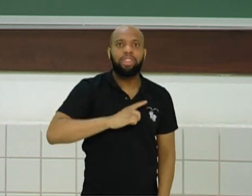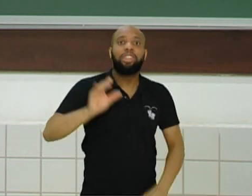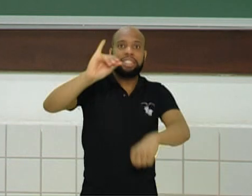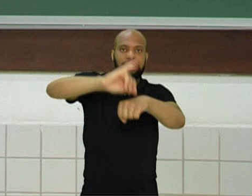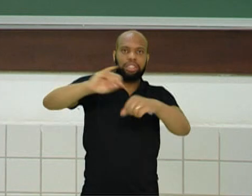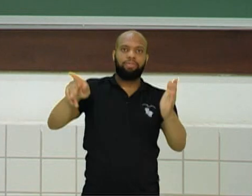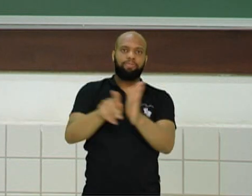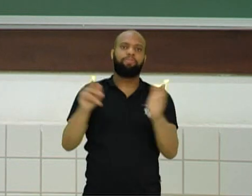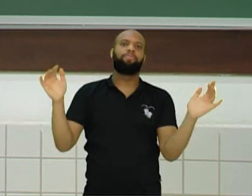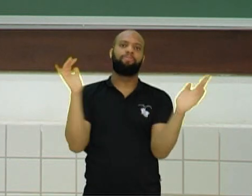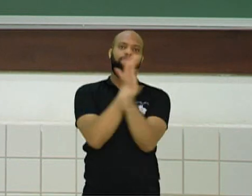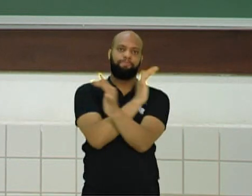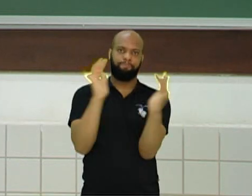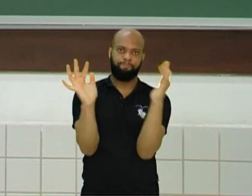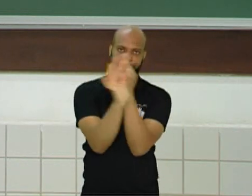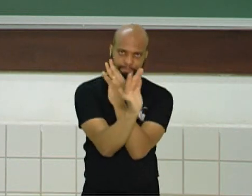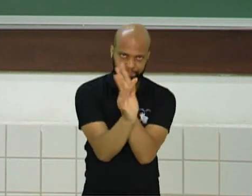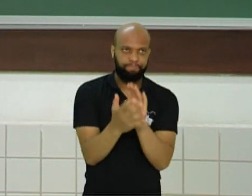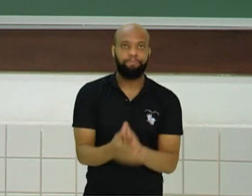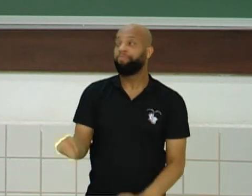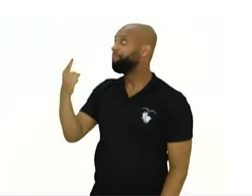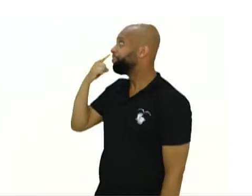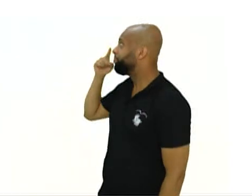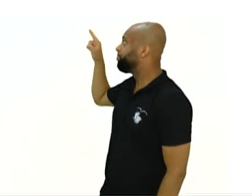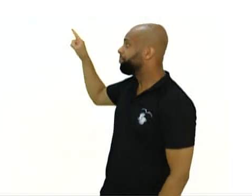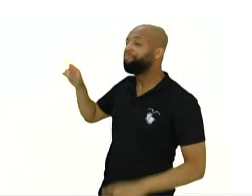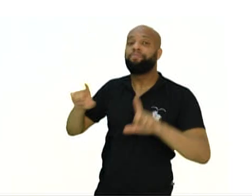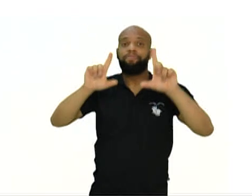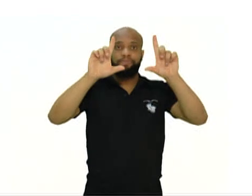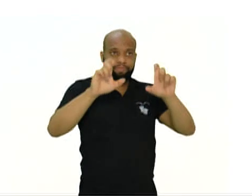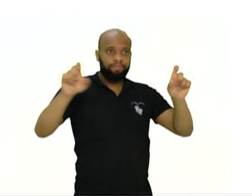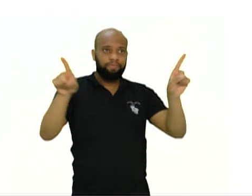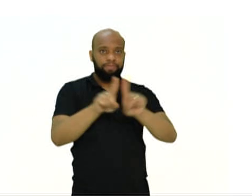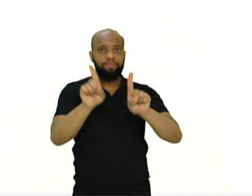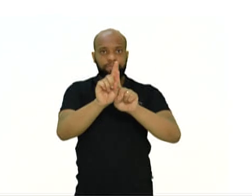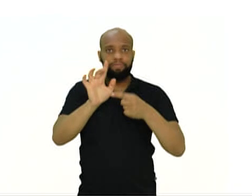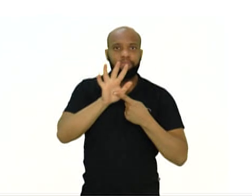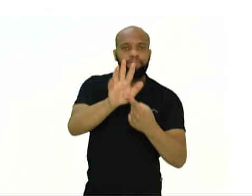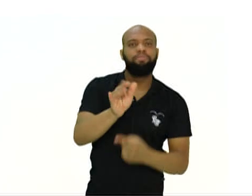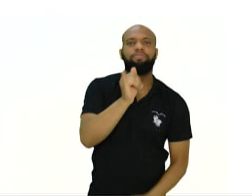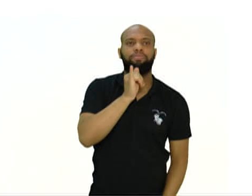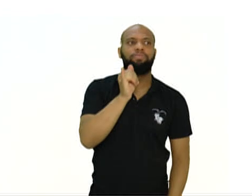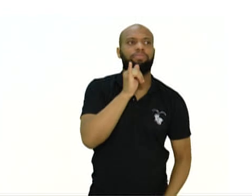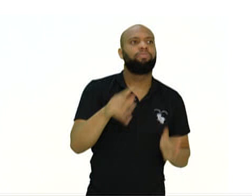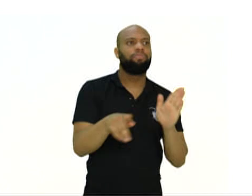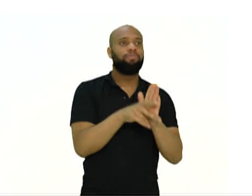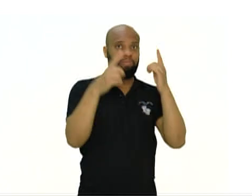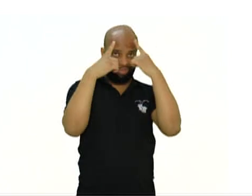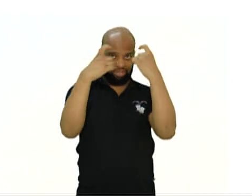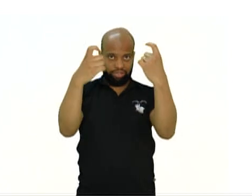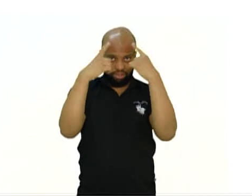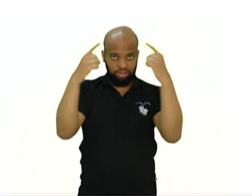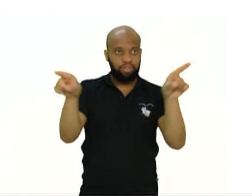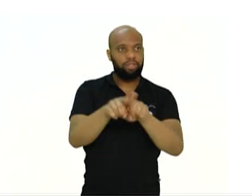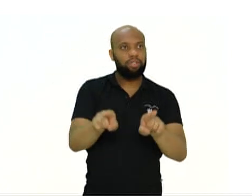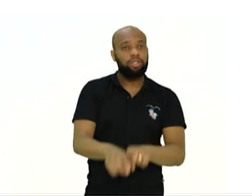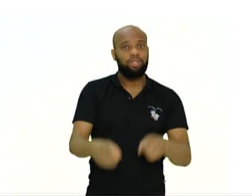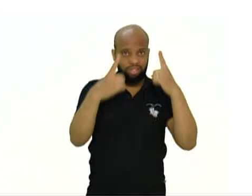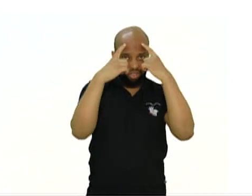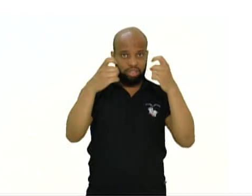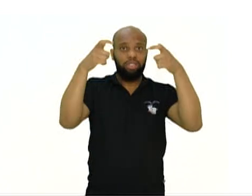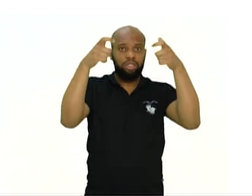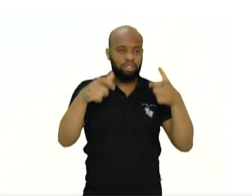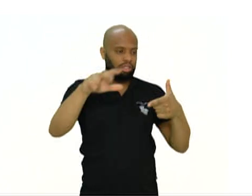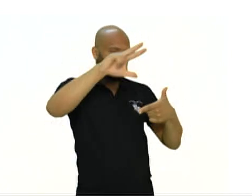centros urbanos. Então, aqui uma fotografia, né, exemplificando essa questão da violência, e a violência na